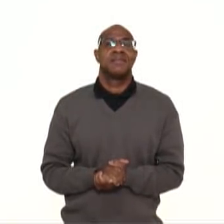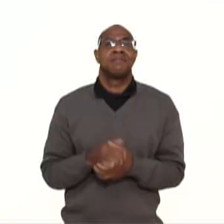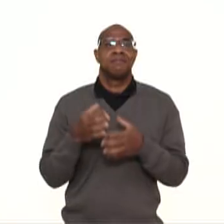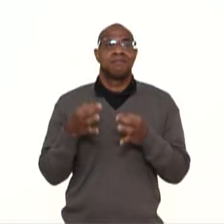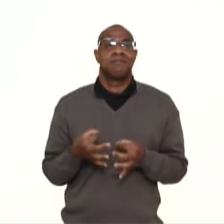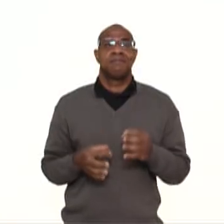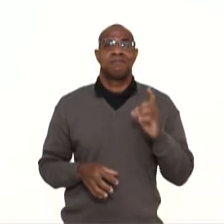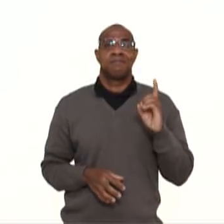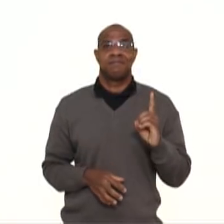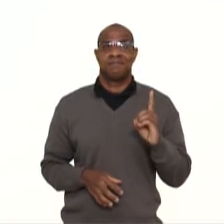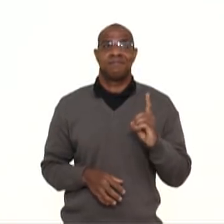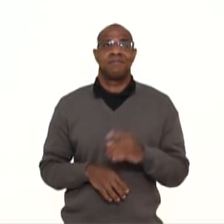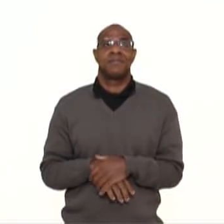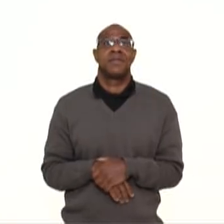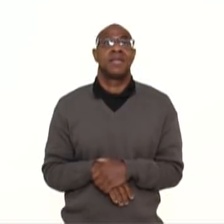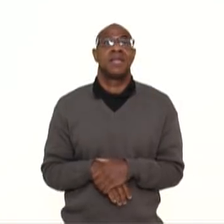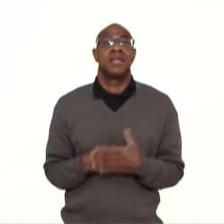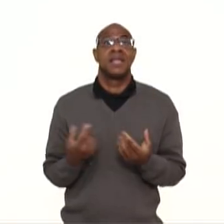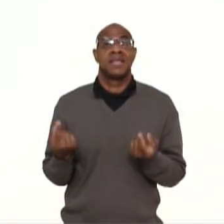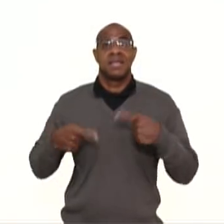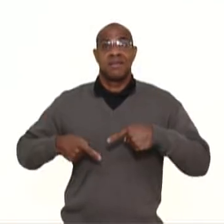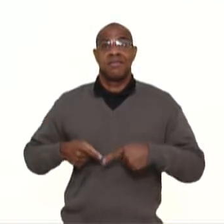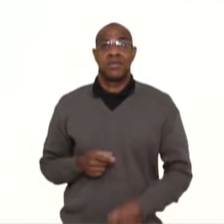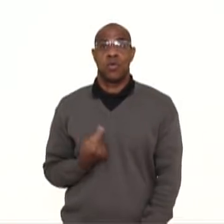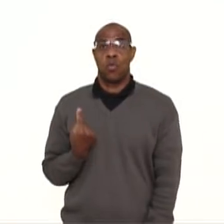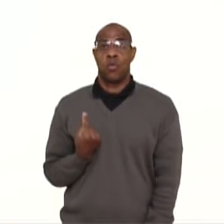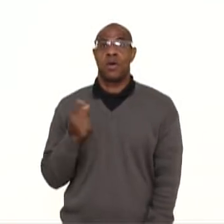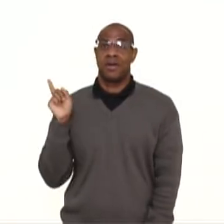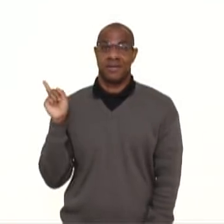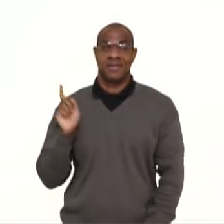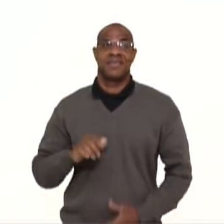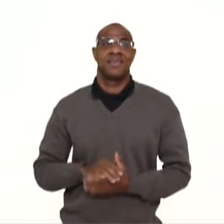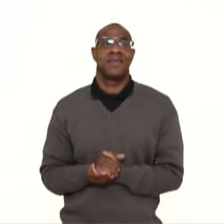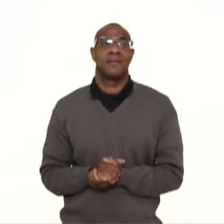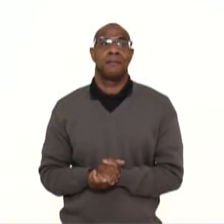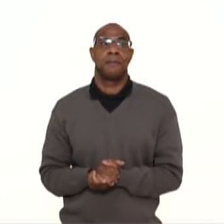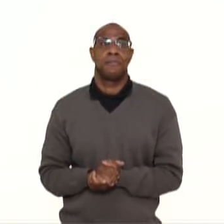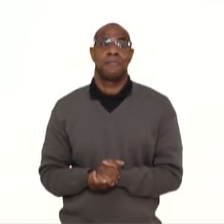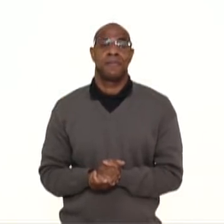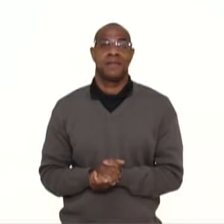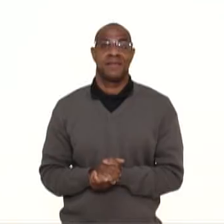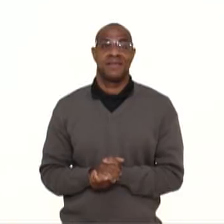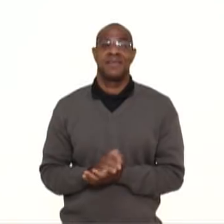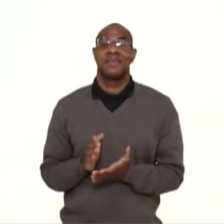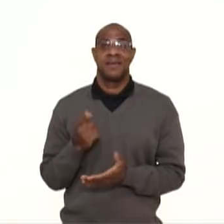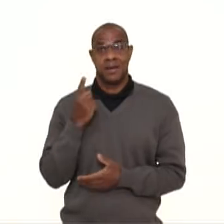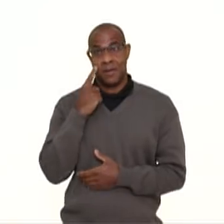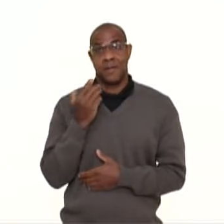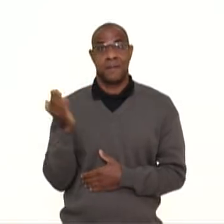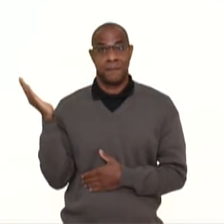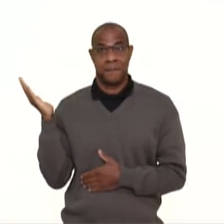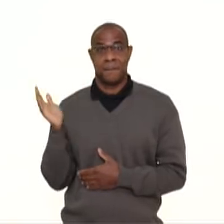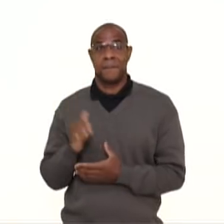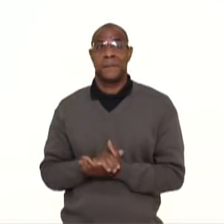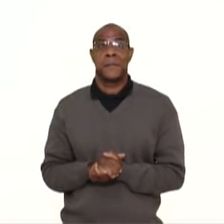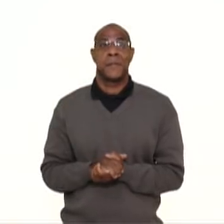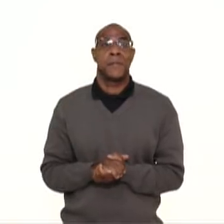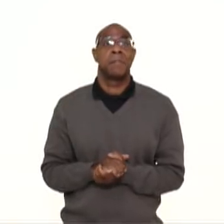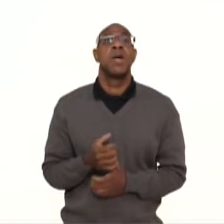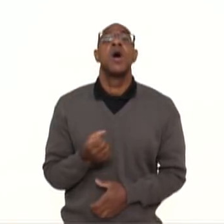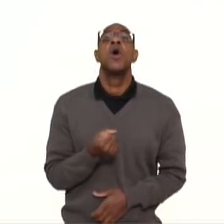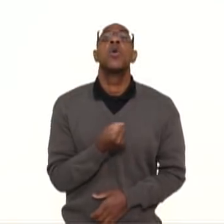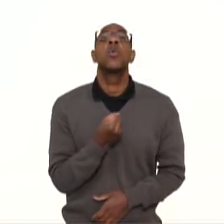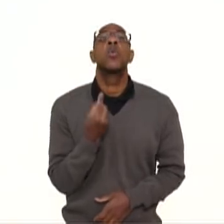correta. Desafio 1 para você. Está preparado para o primeiro desafio? Vamos lá. De